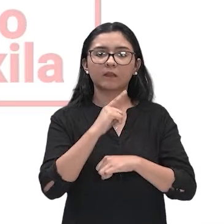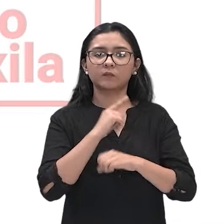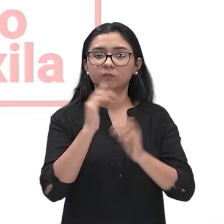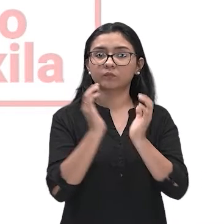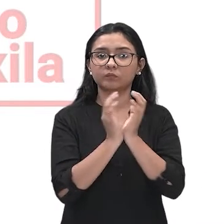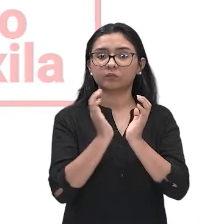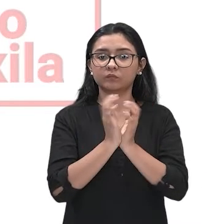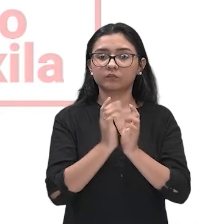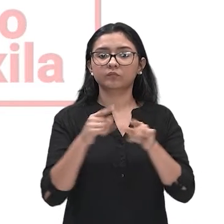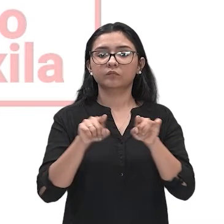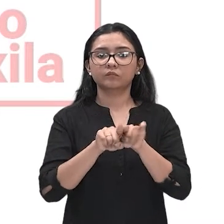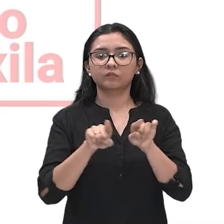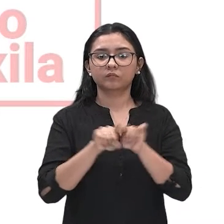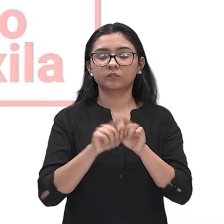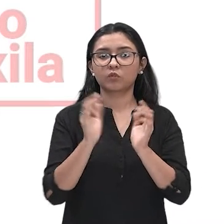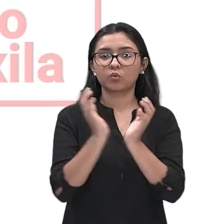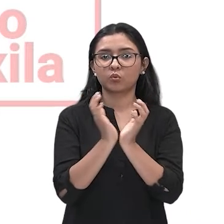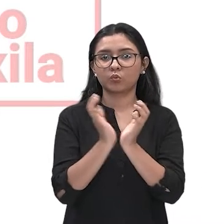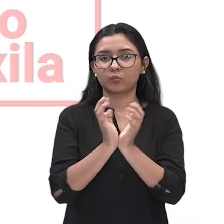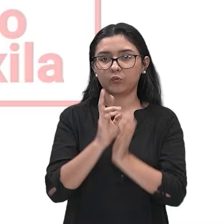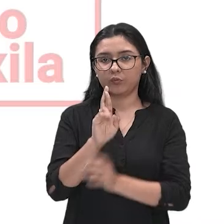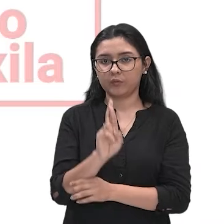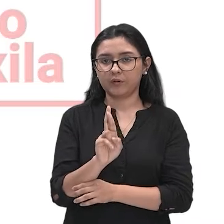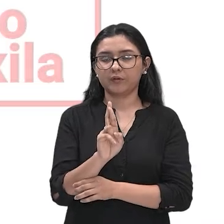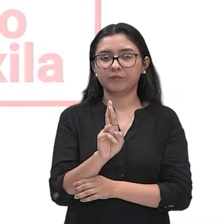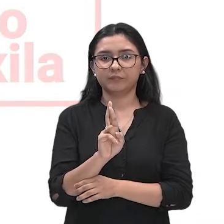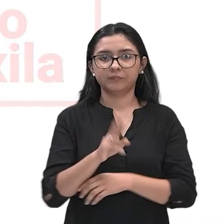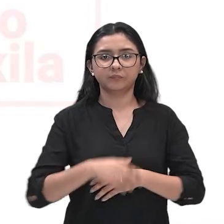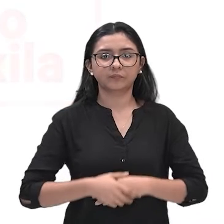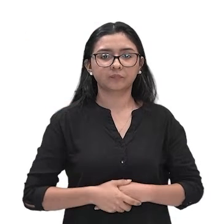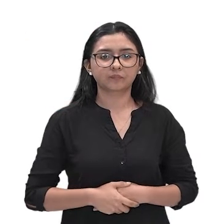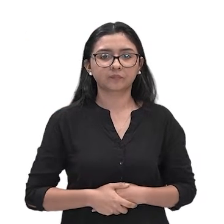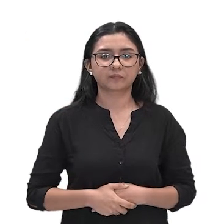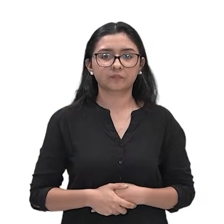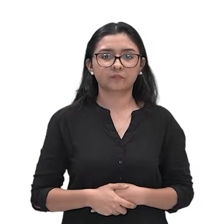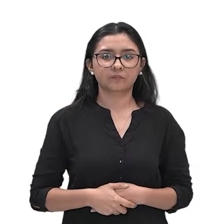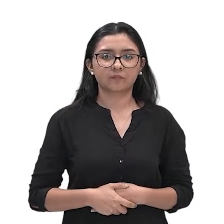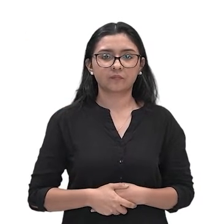é chamado de cadeia lateral ou grupo R.